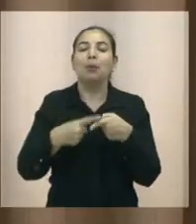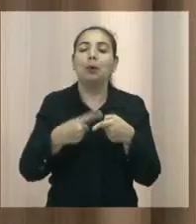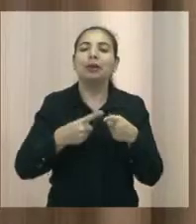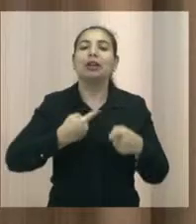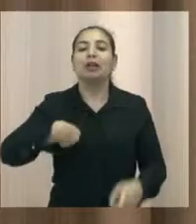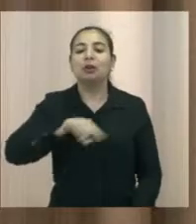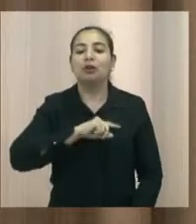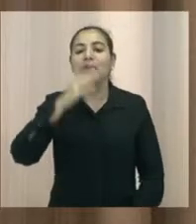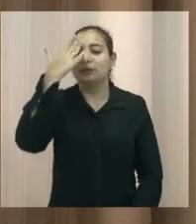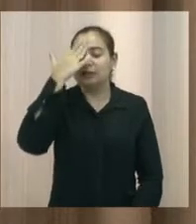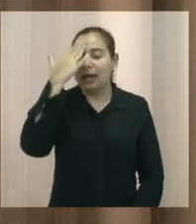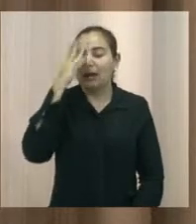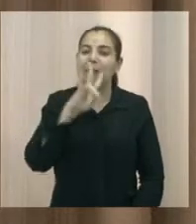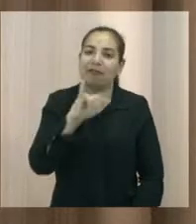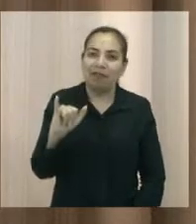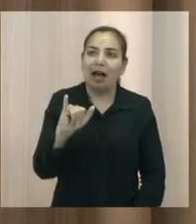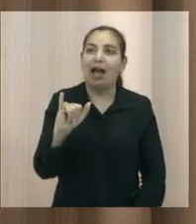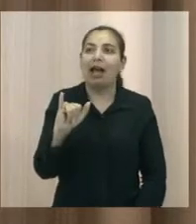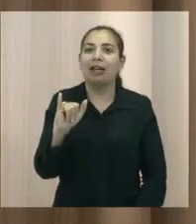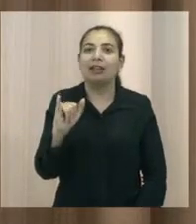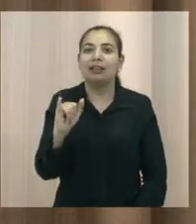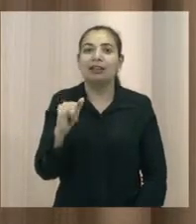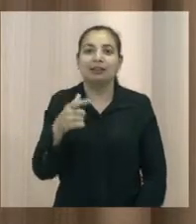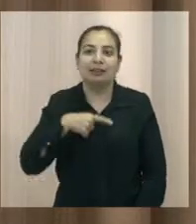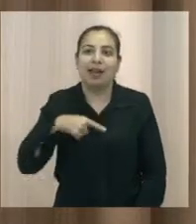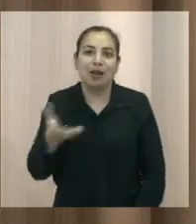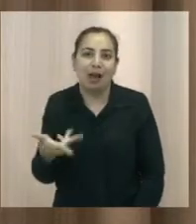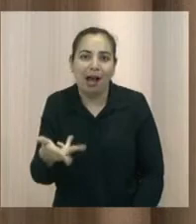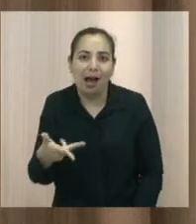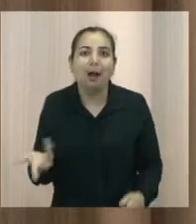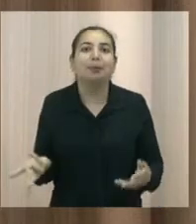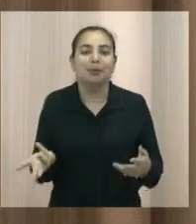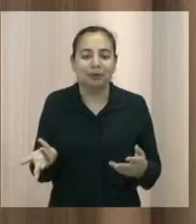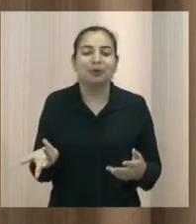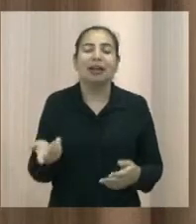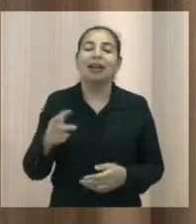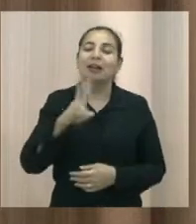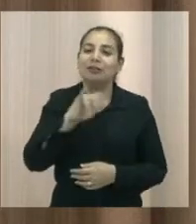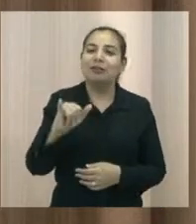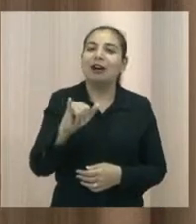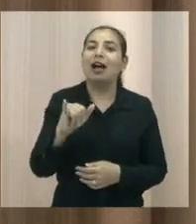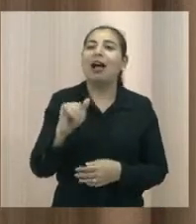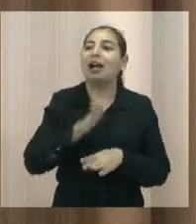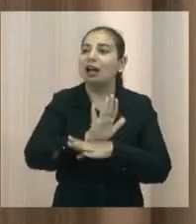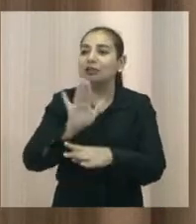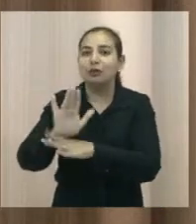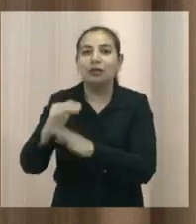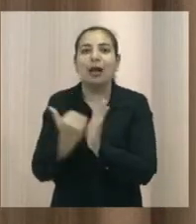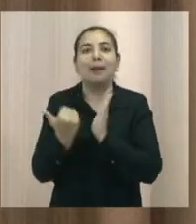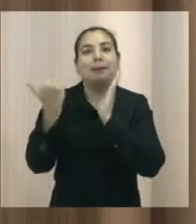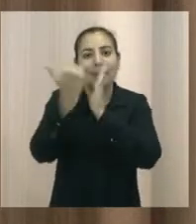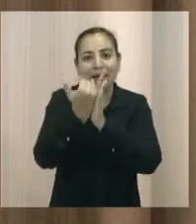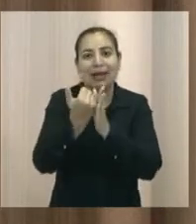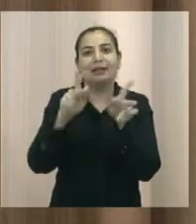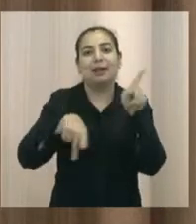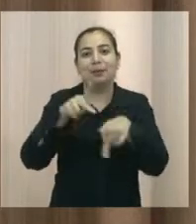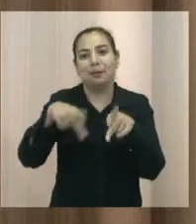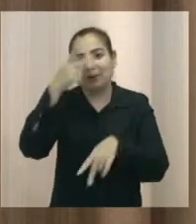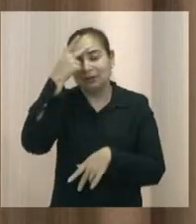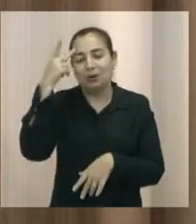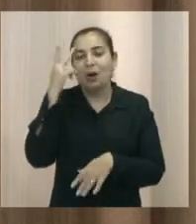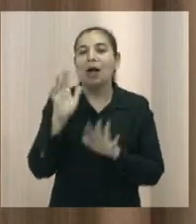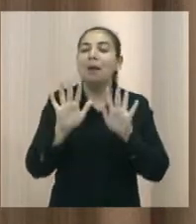gente sabe que isso vai agilizar, que isso vai acelerar, que isso vai, entre outros benefícios, trazer para a população. Mas o que é que de bom a gente